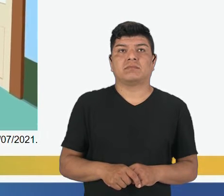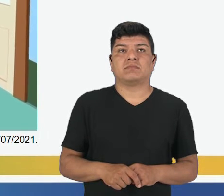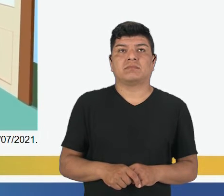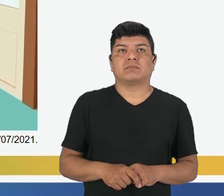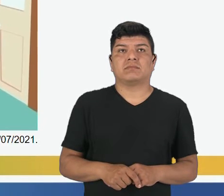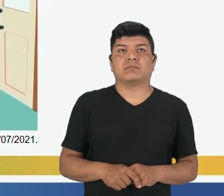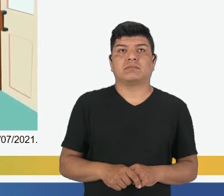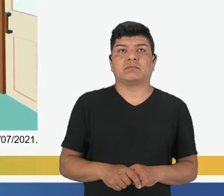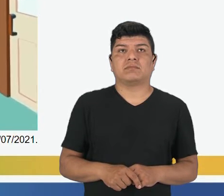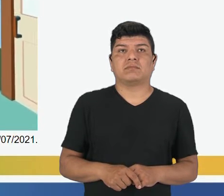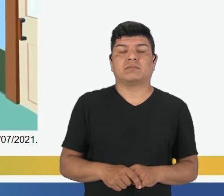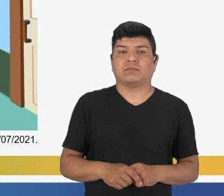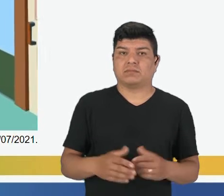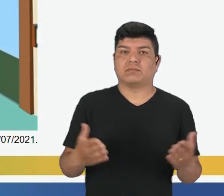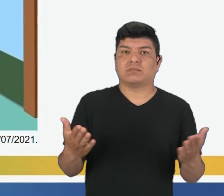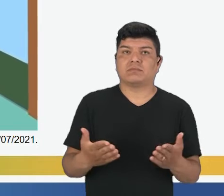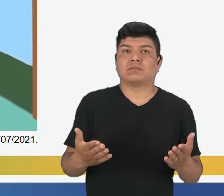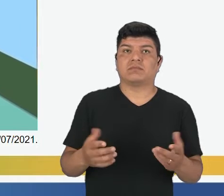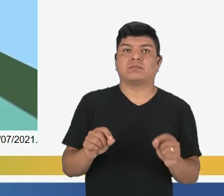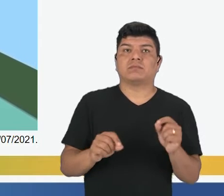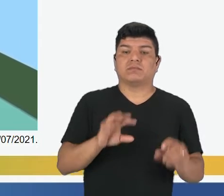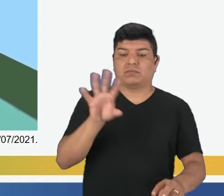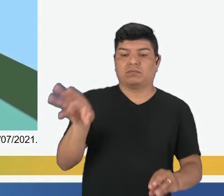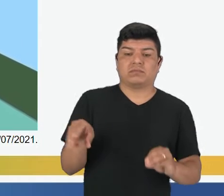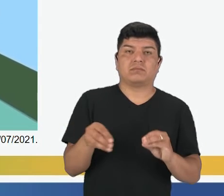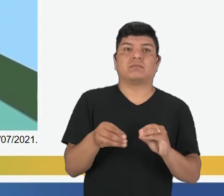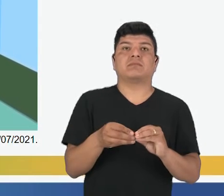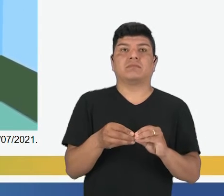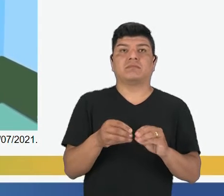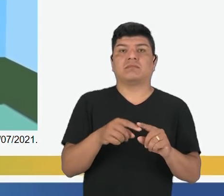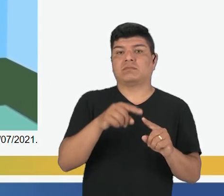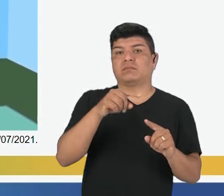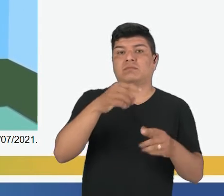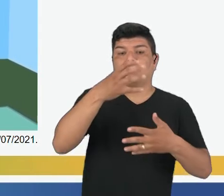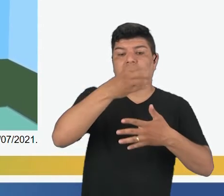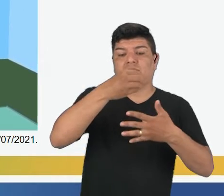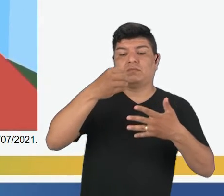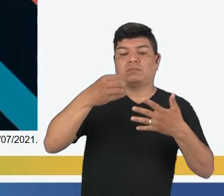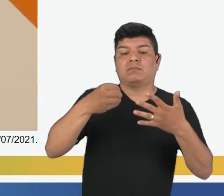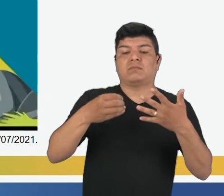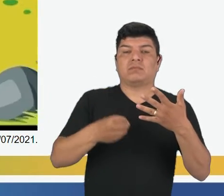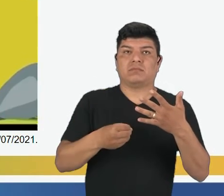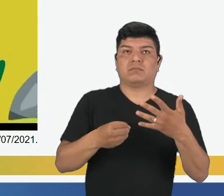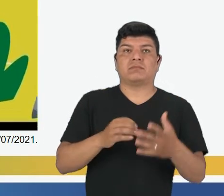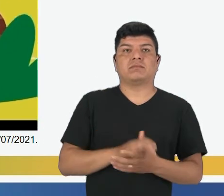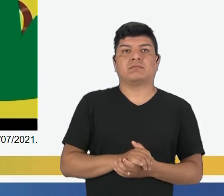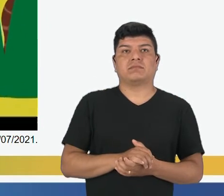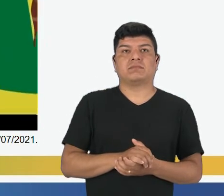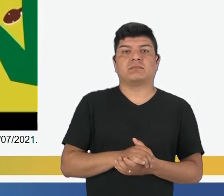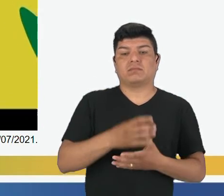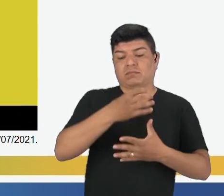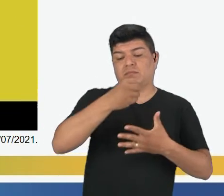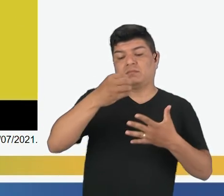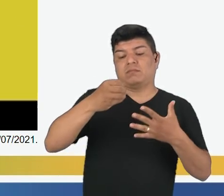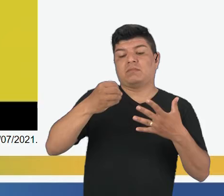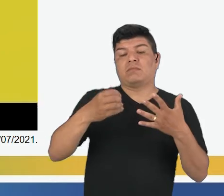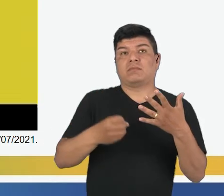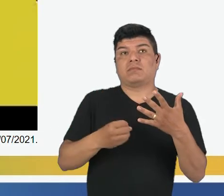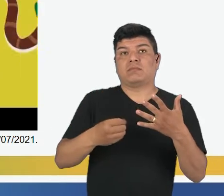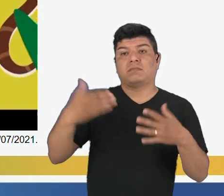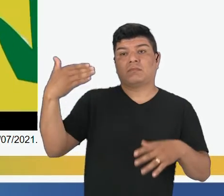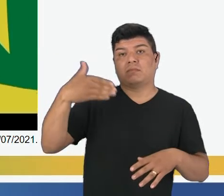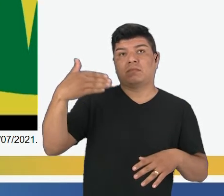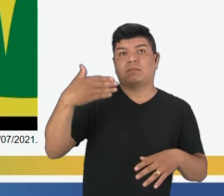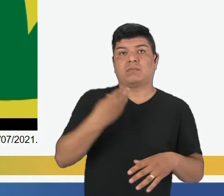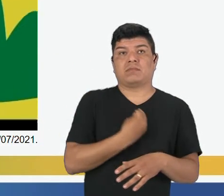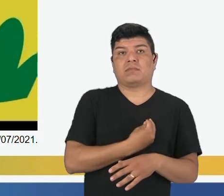Ezequiel. E hoje vamos falar de forma resumida a respeito da cadeia alimentar. A cadeia alimentar é uma sequência